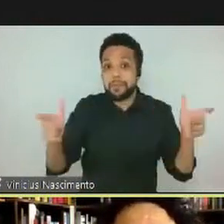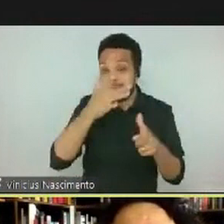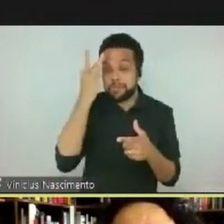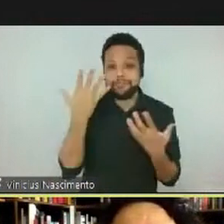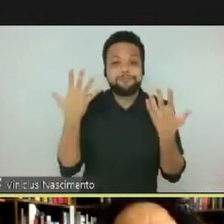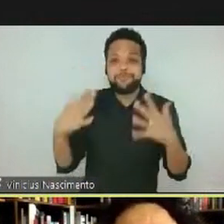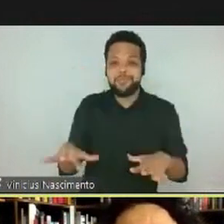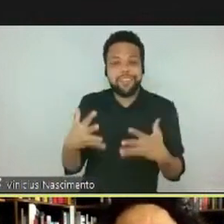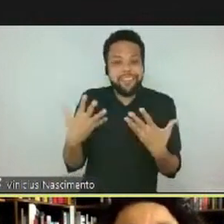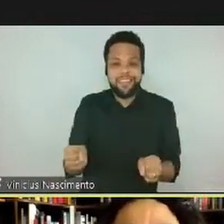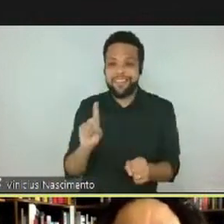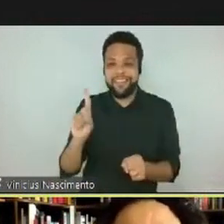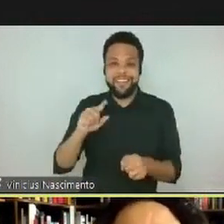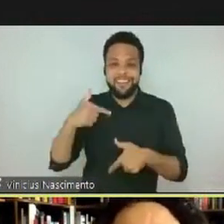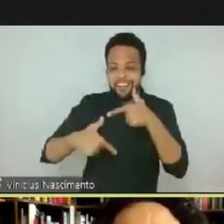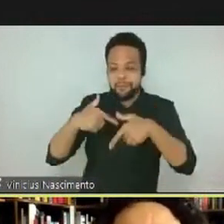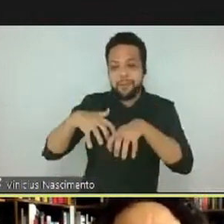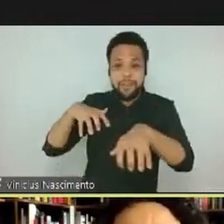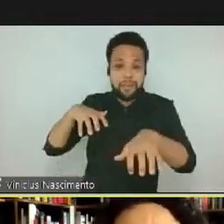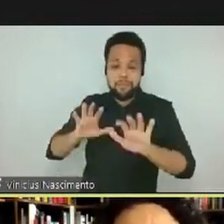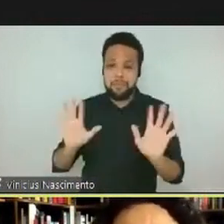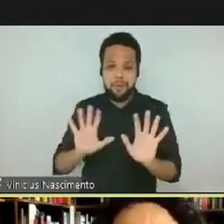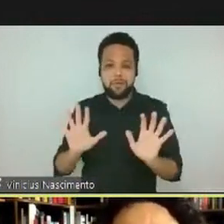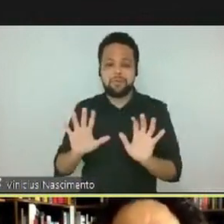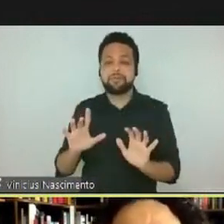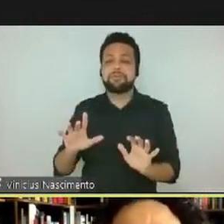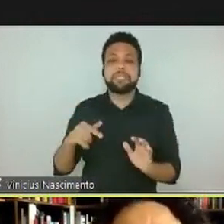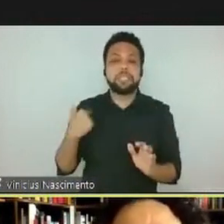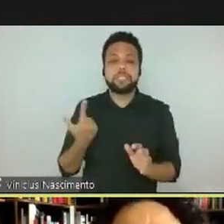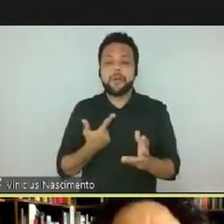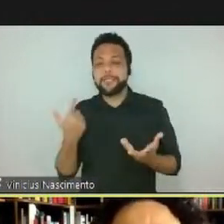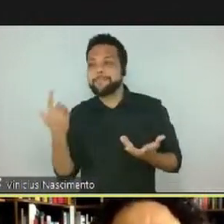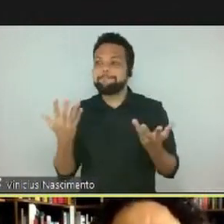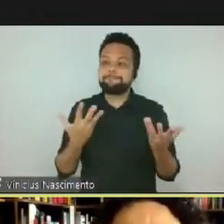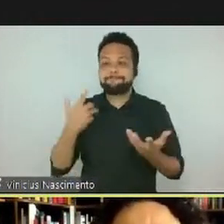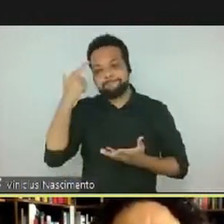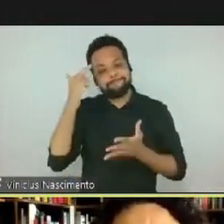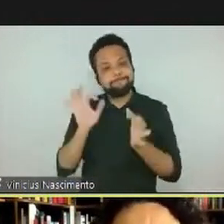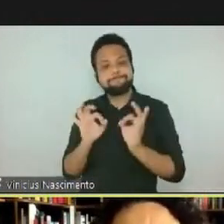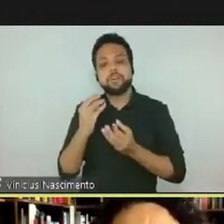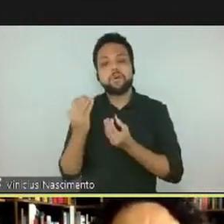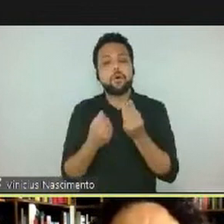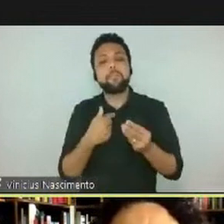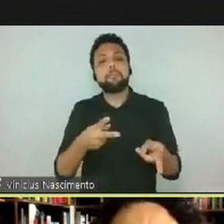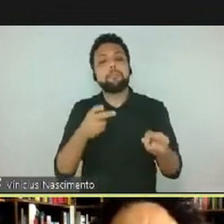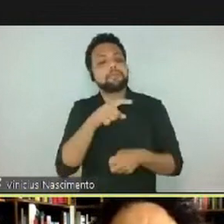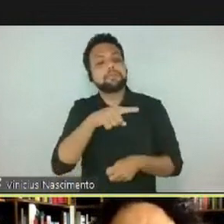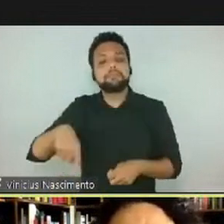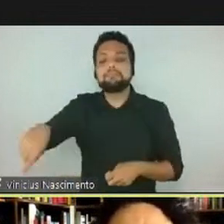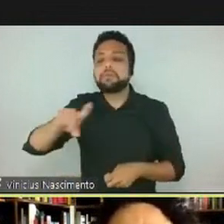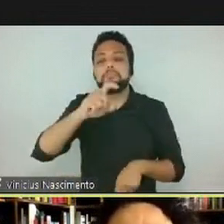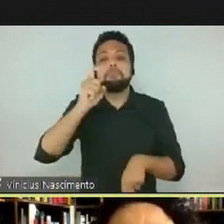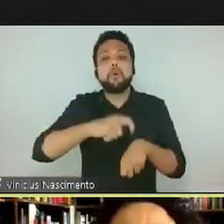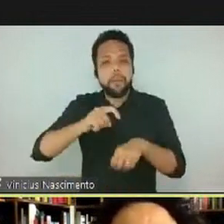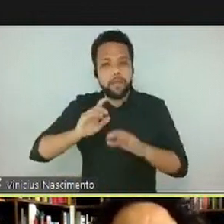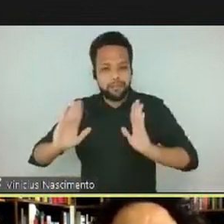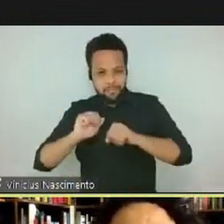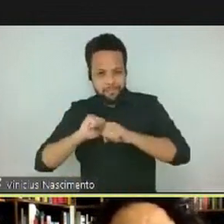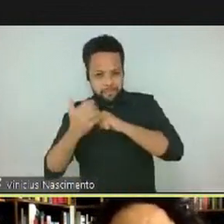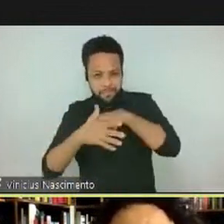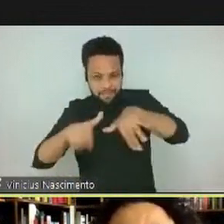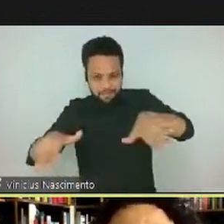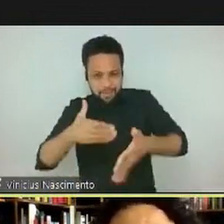E decidimos olhar para o território, para as necessidades daquele território naquele momento. E a gente